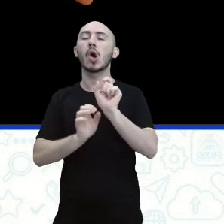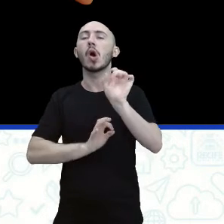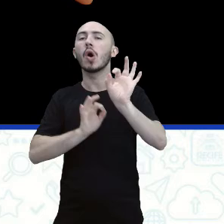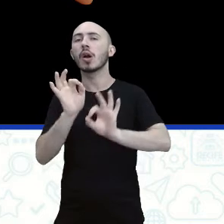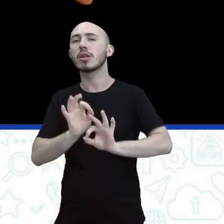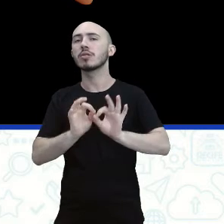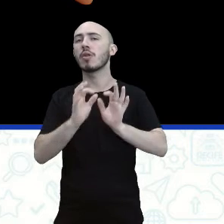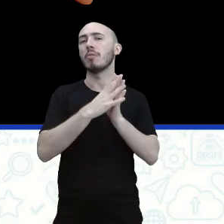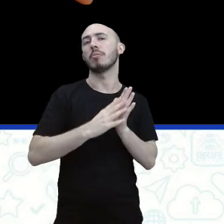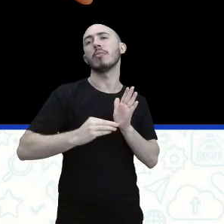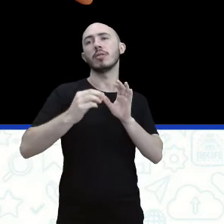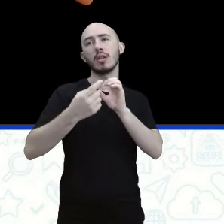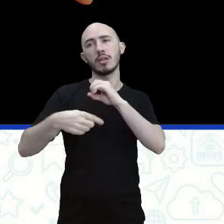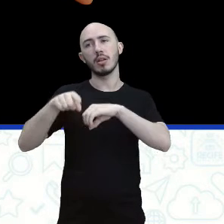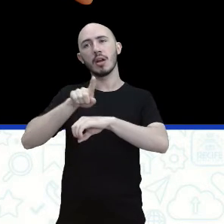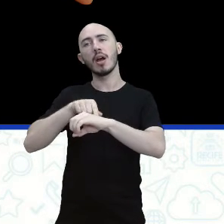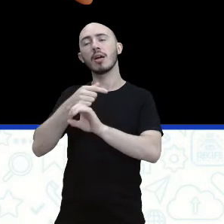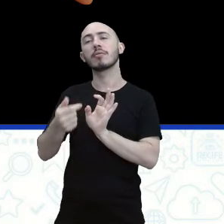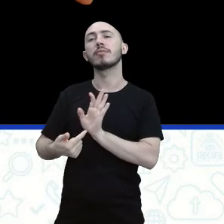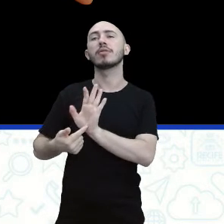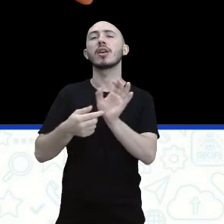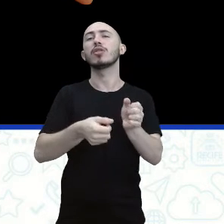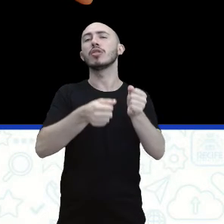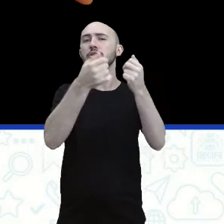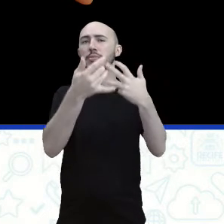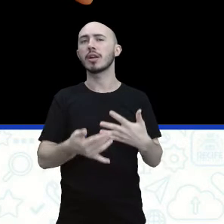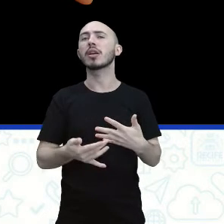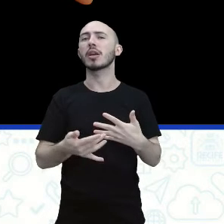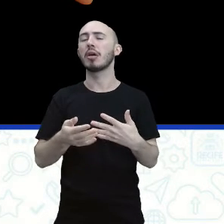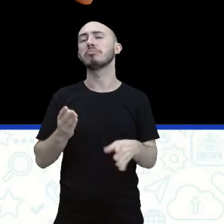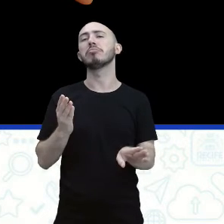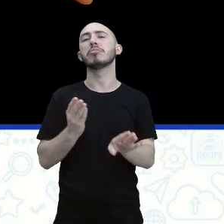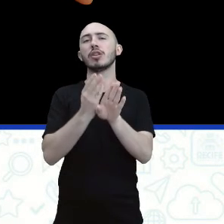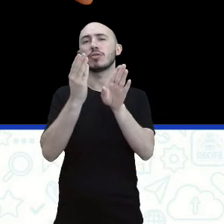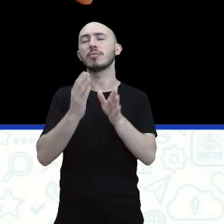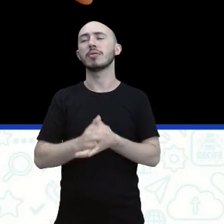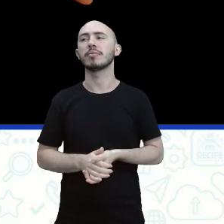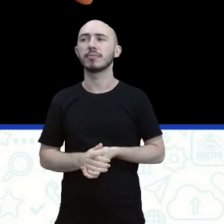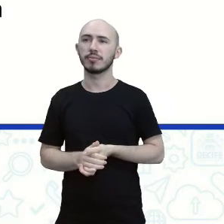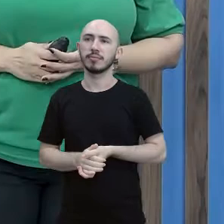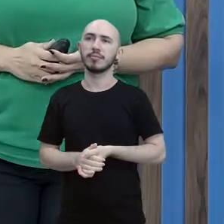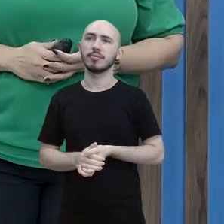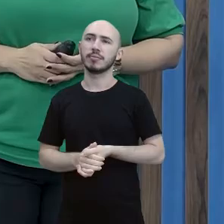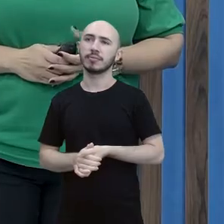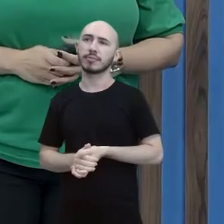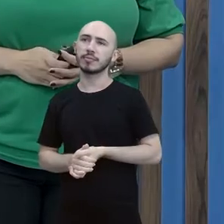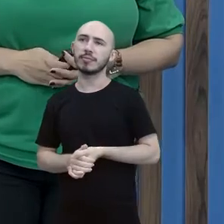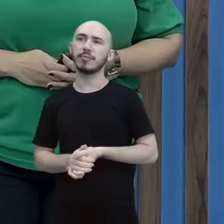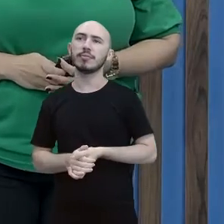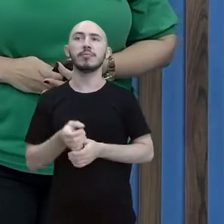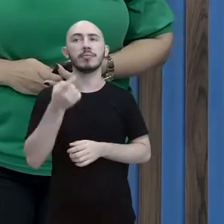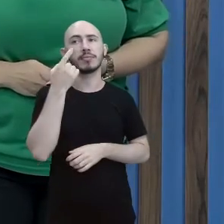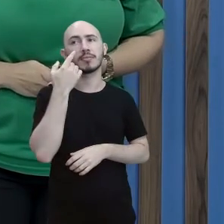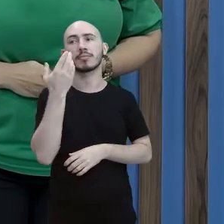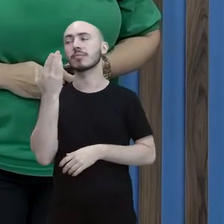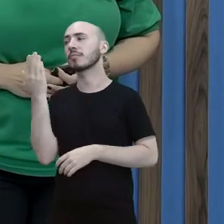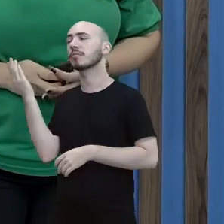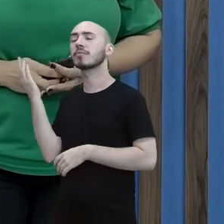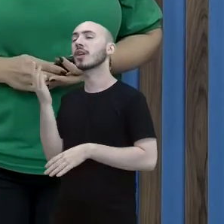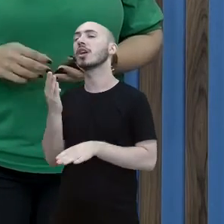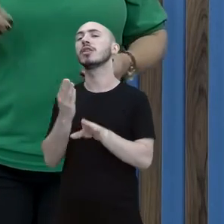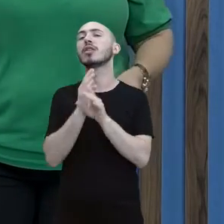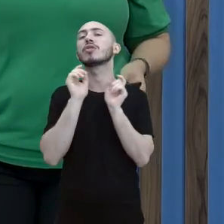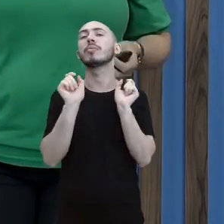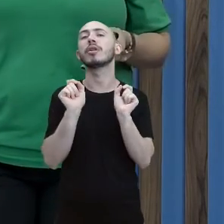montou o modelinho dele para explicar os resultados das suas observações, tá certo? Então, que resultado